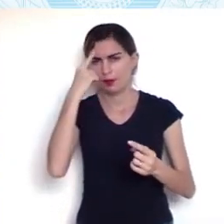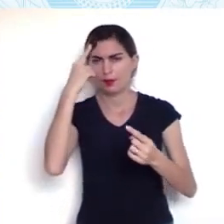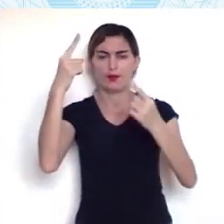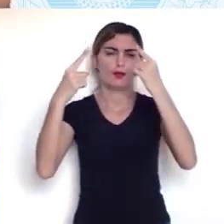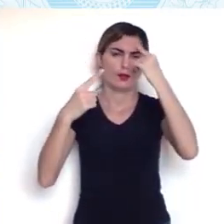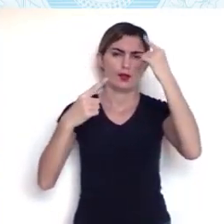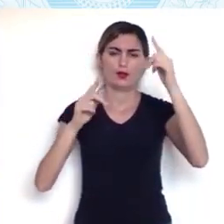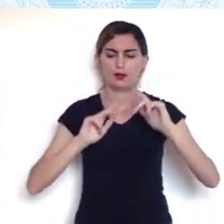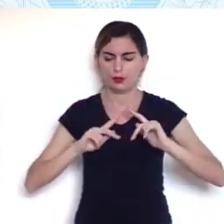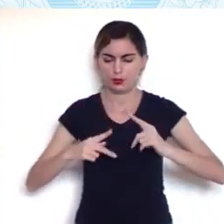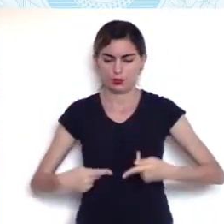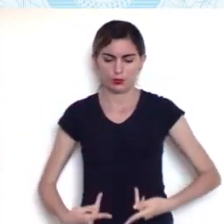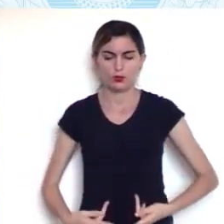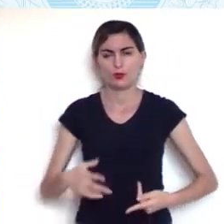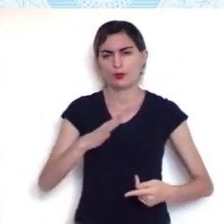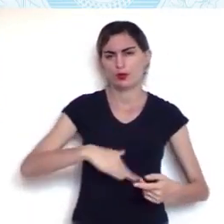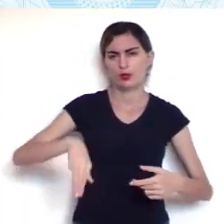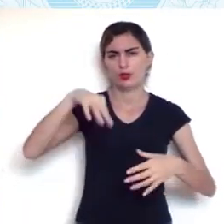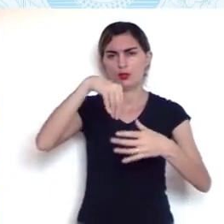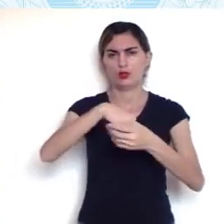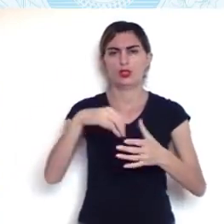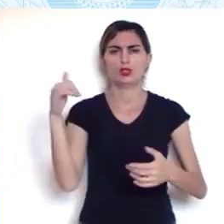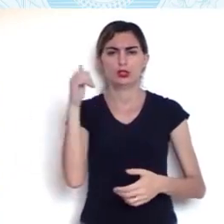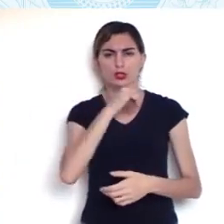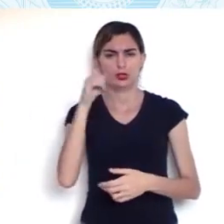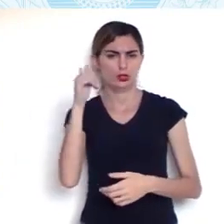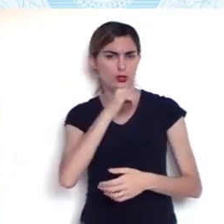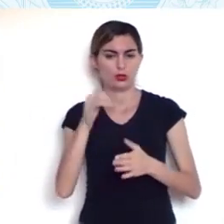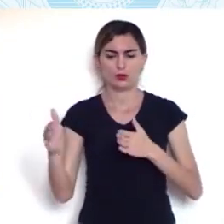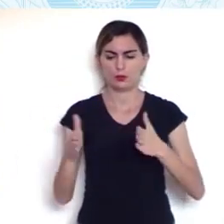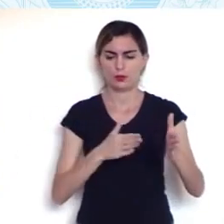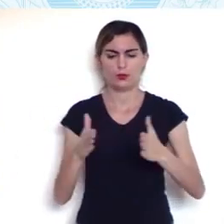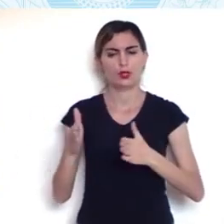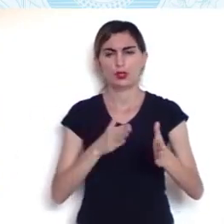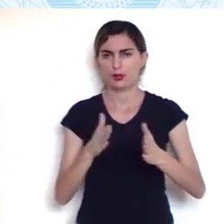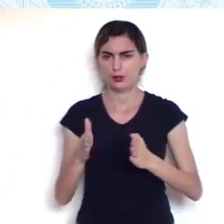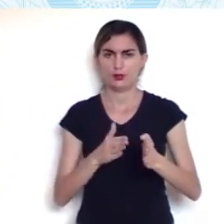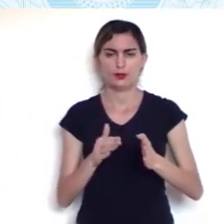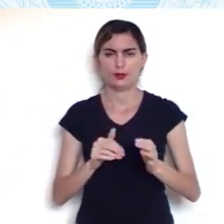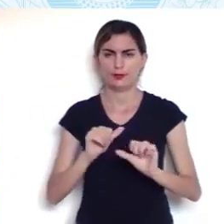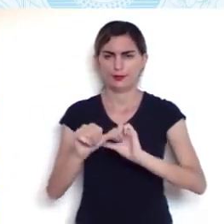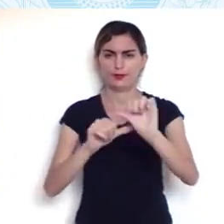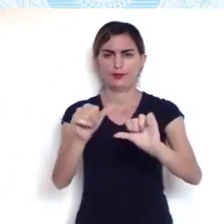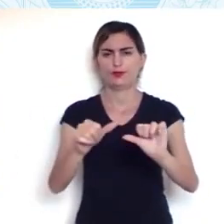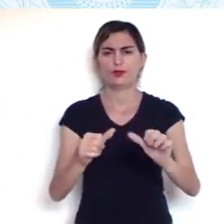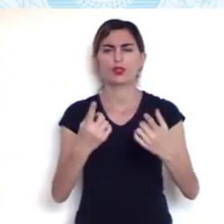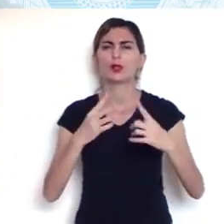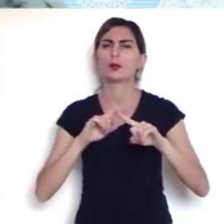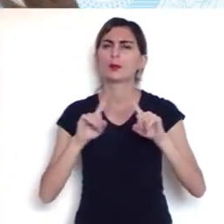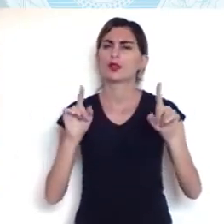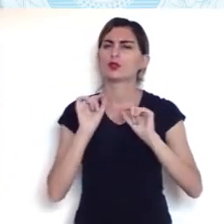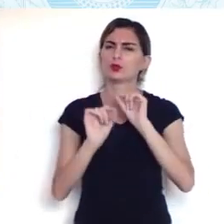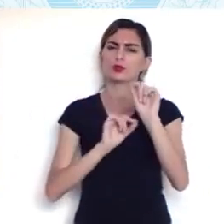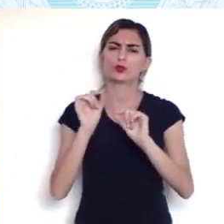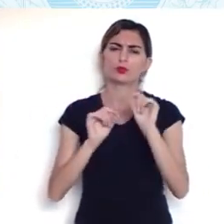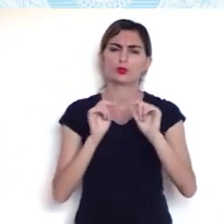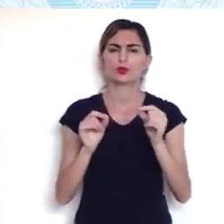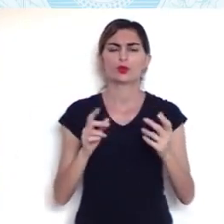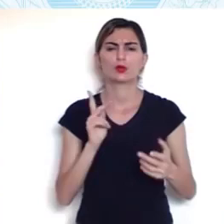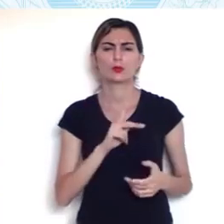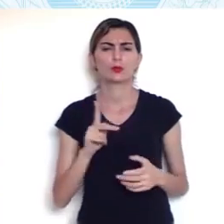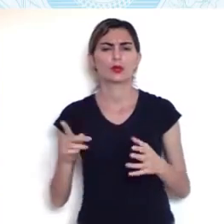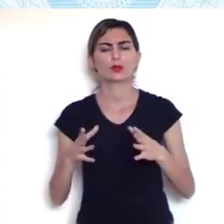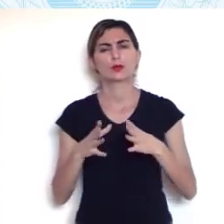as ideias humanistas dentro da Itália, dentro do período renascentista. Então, mas o que foi